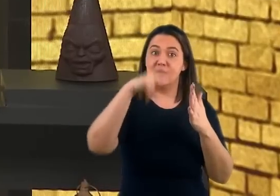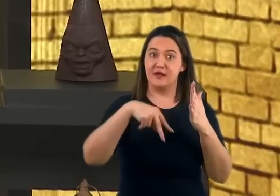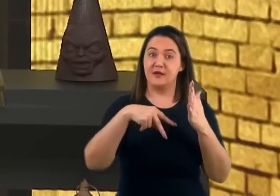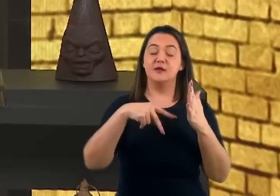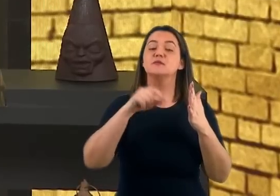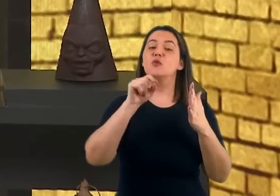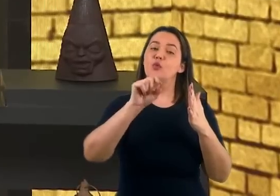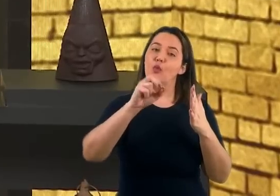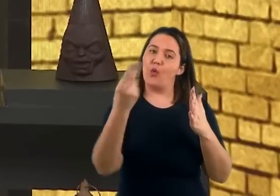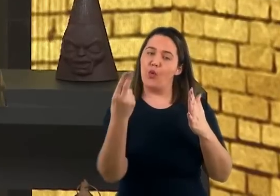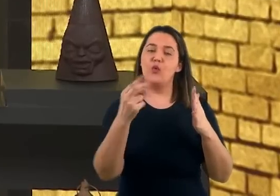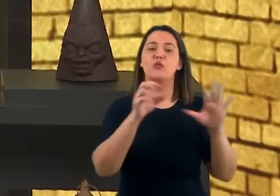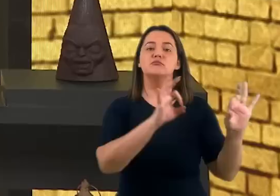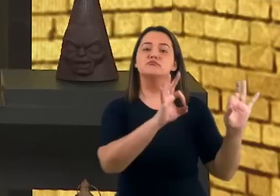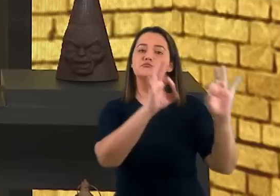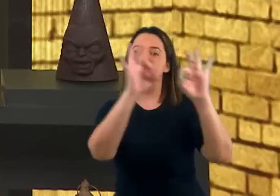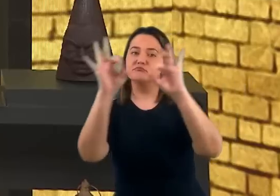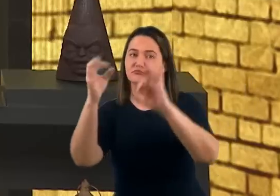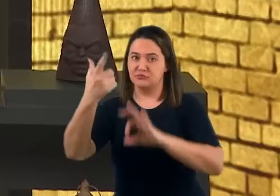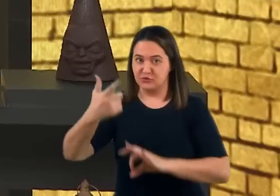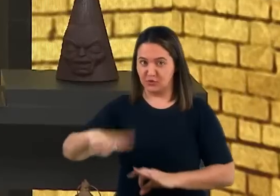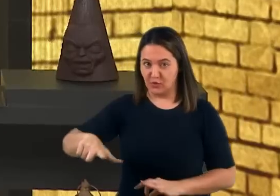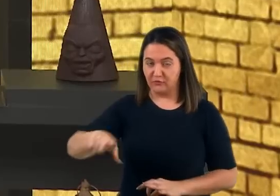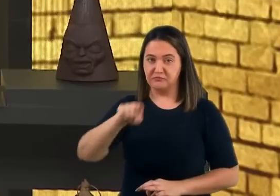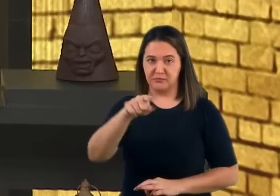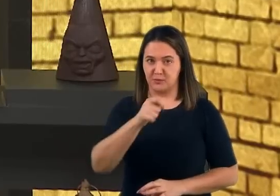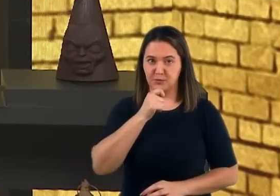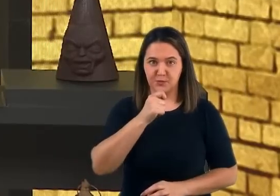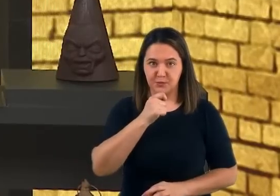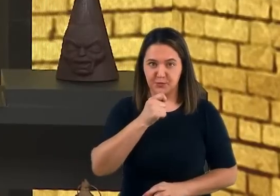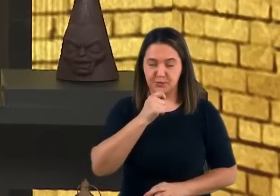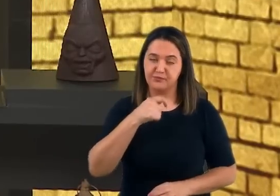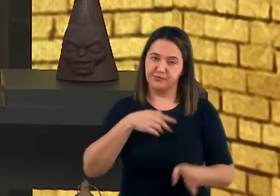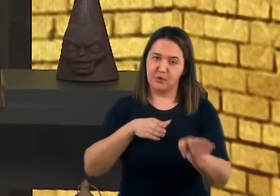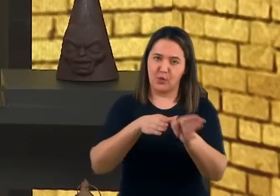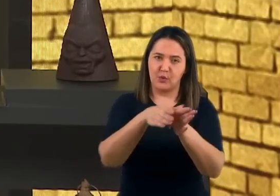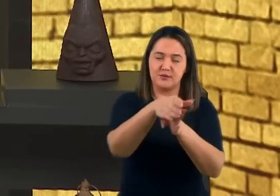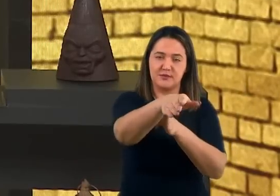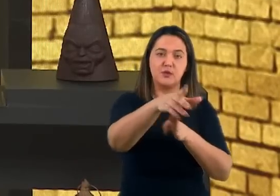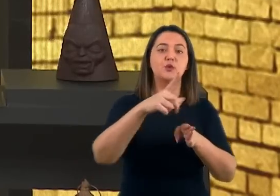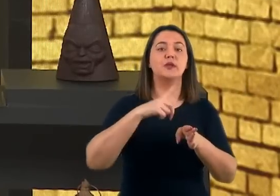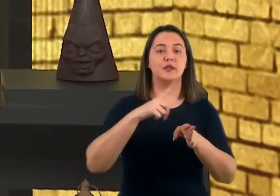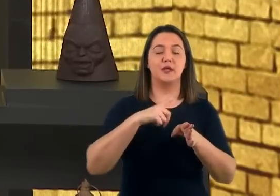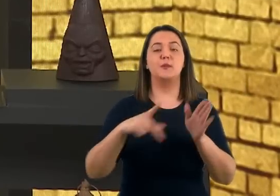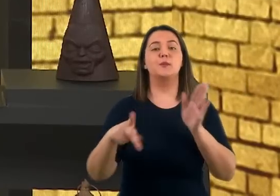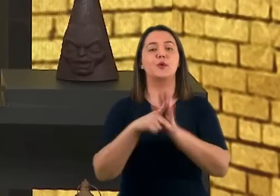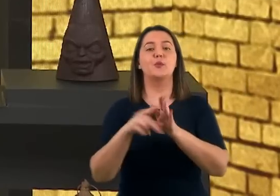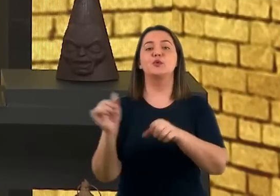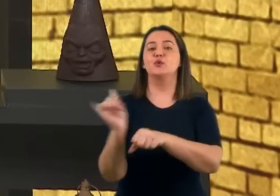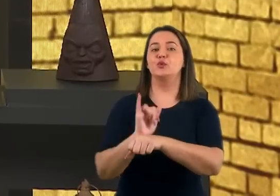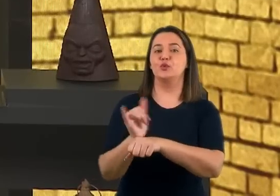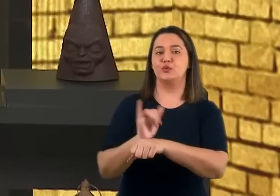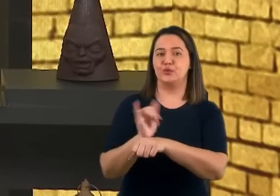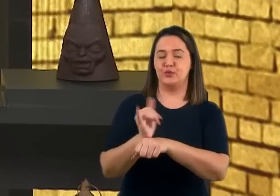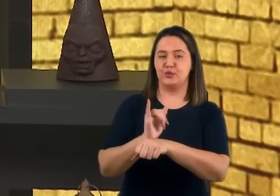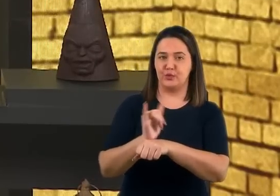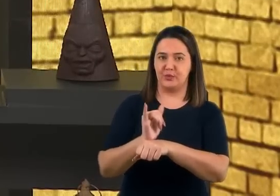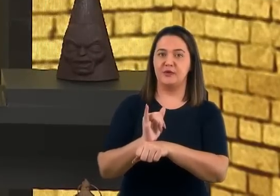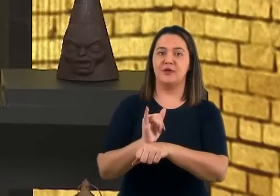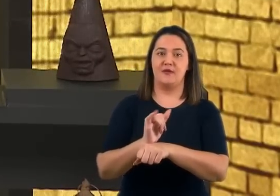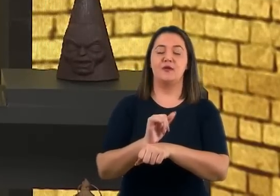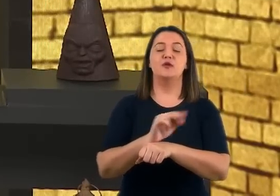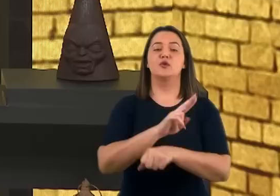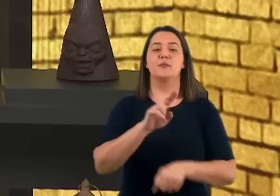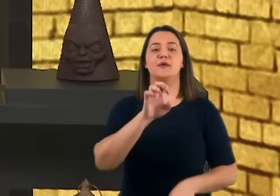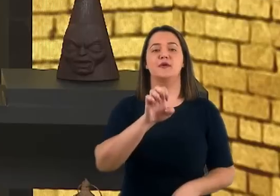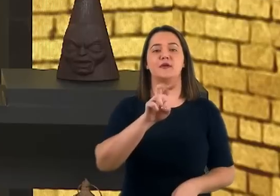o programa de hoje. Se você ainda não assistiu o programa Evidências anterior, aqui vai um conselho. Ele está disponível no nosso canal do